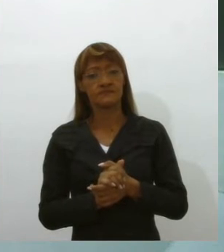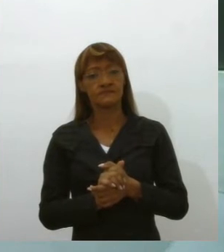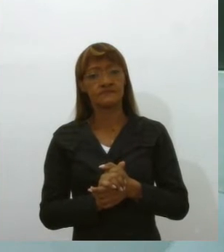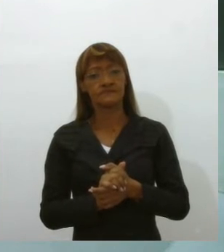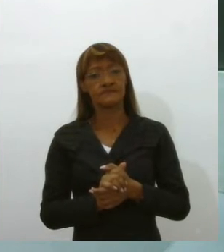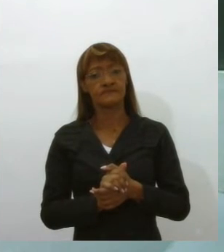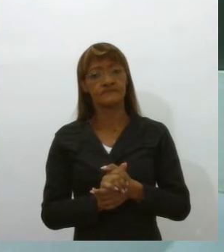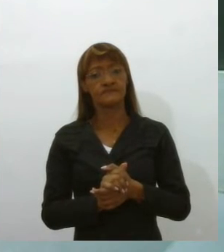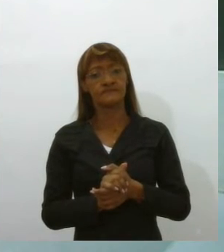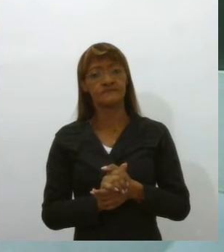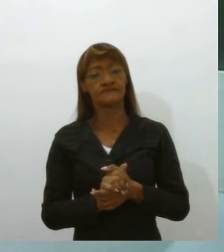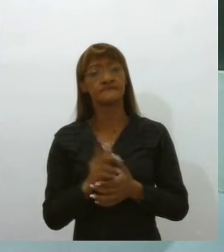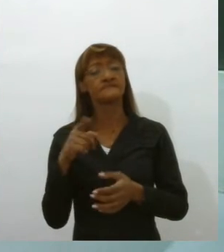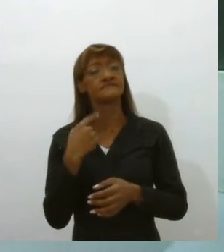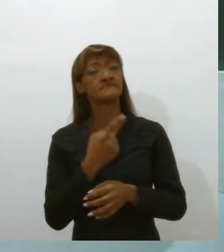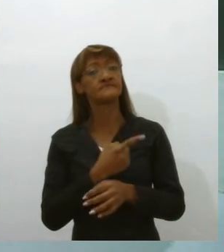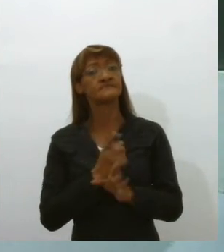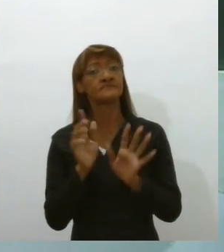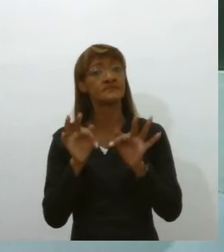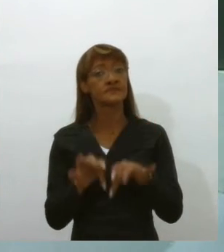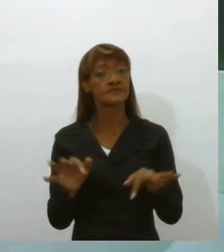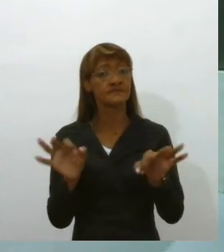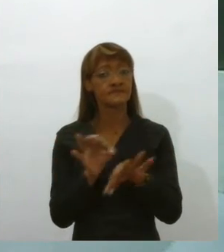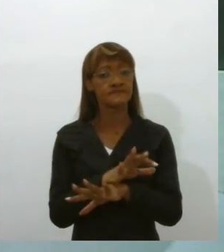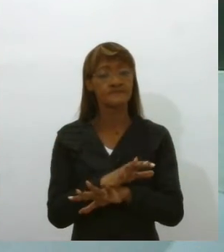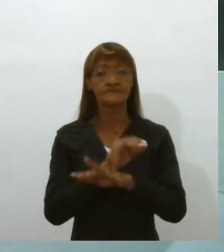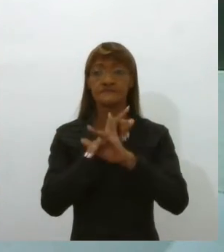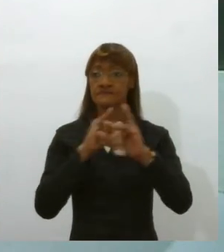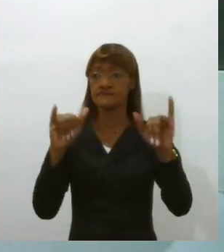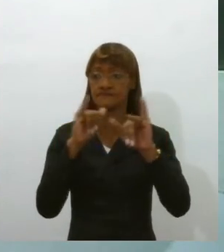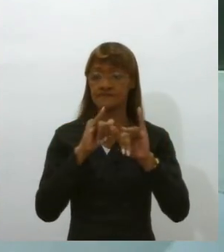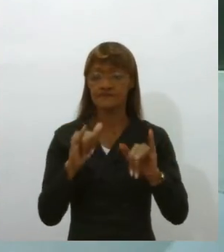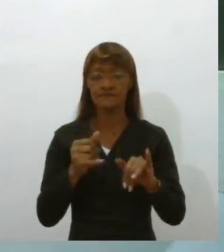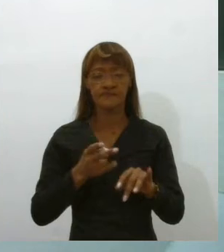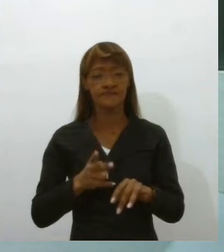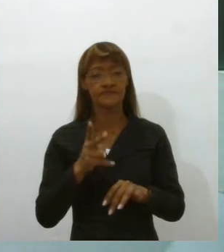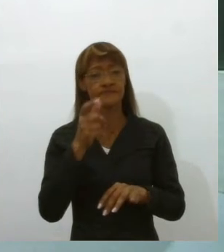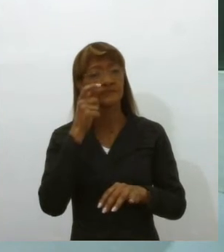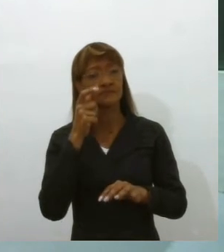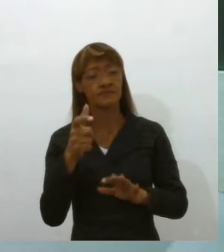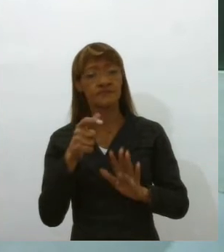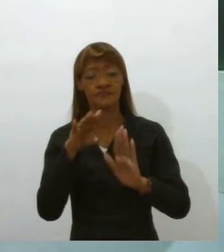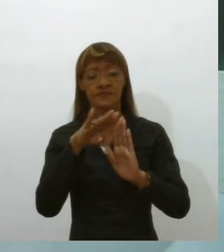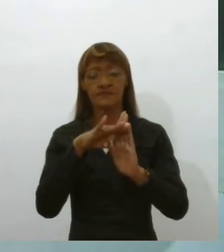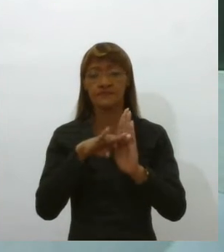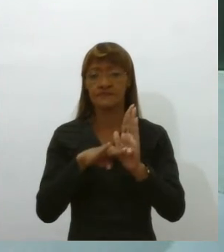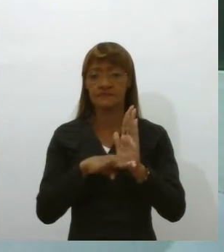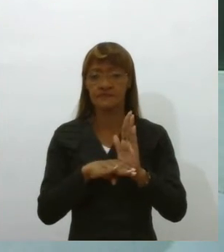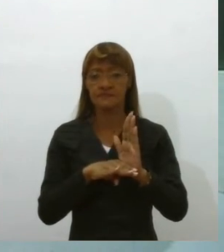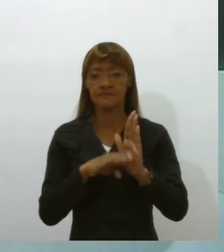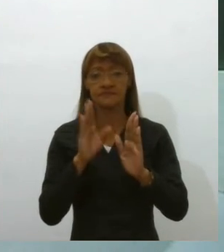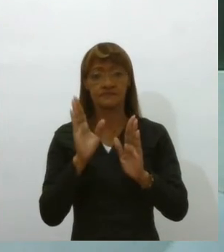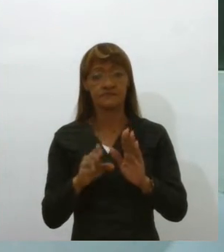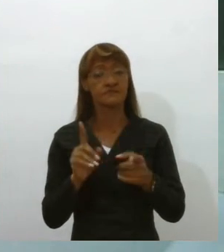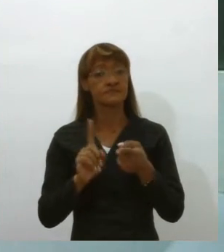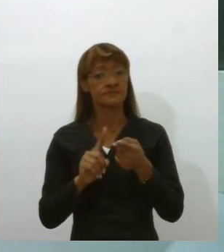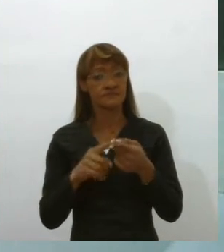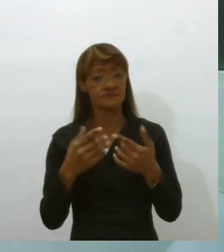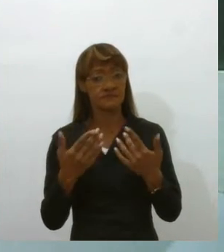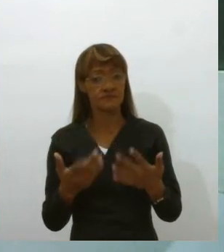E a gente fica por aqui. Outras notícias você confere a qualquer momento na nossa programação. Você pode seguir também as nossas